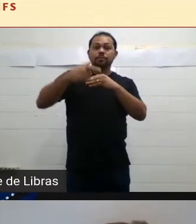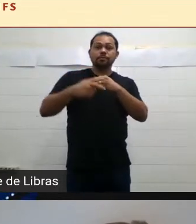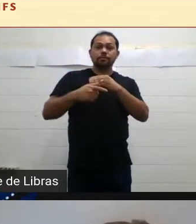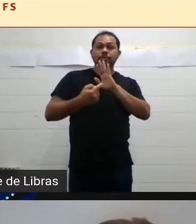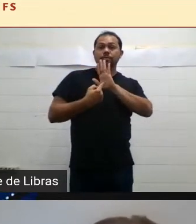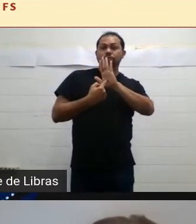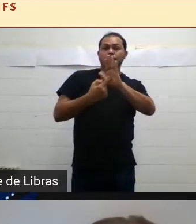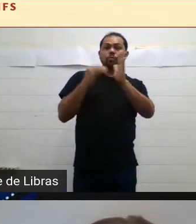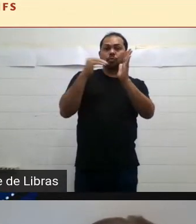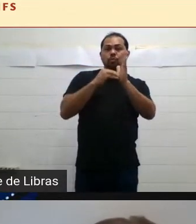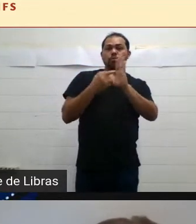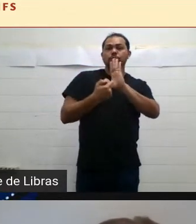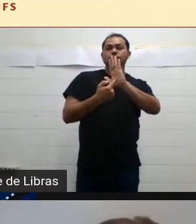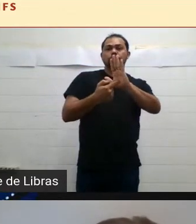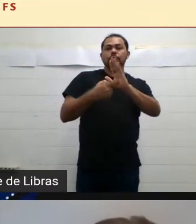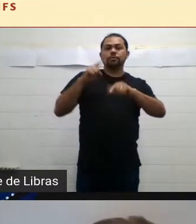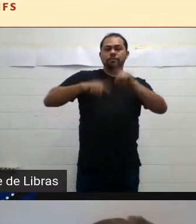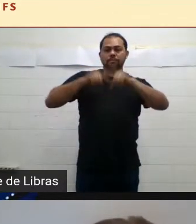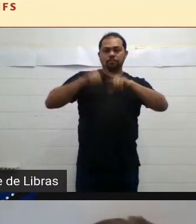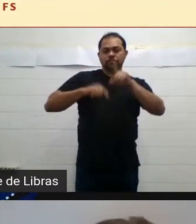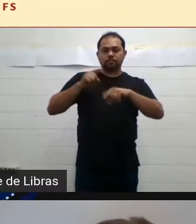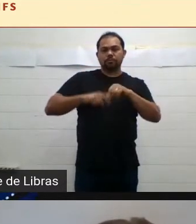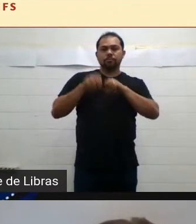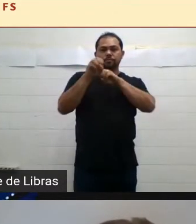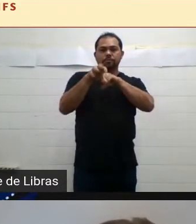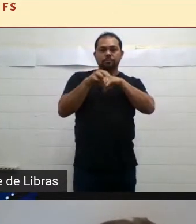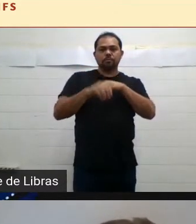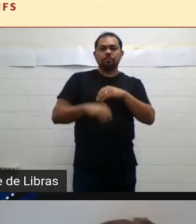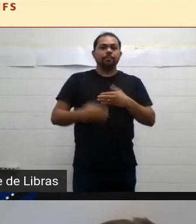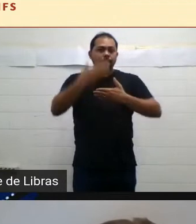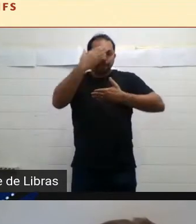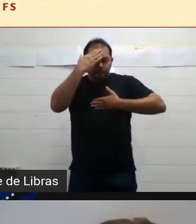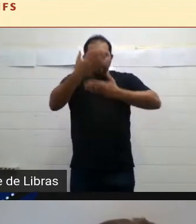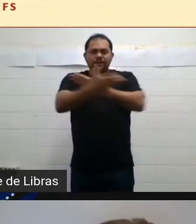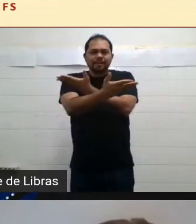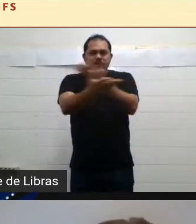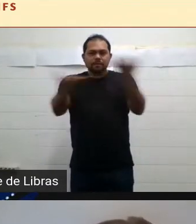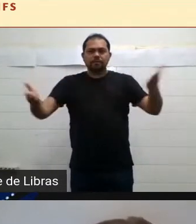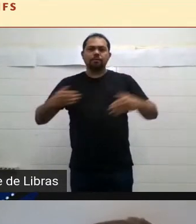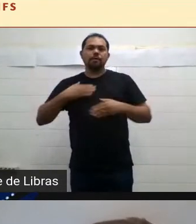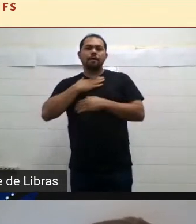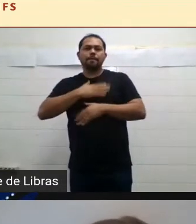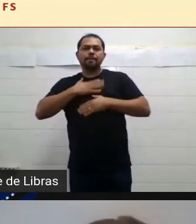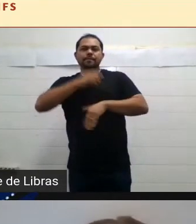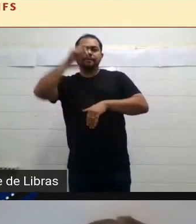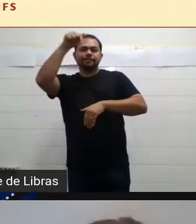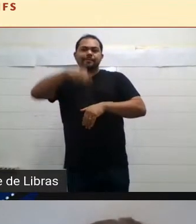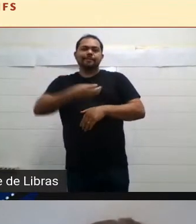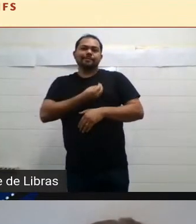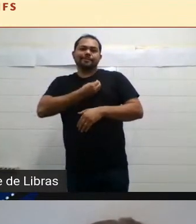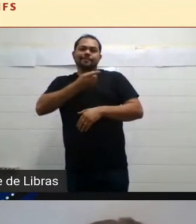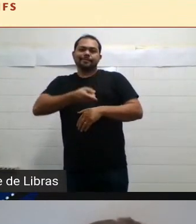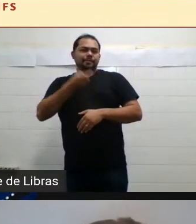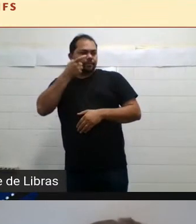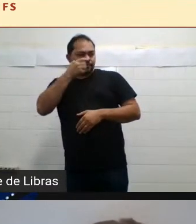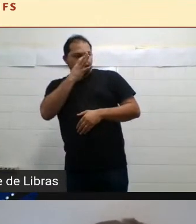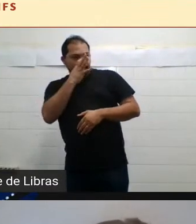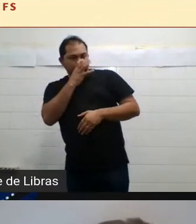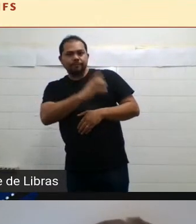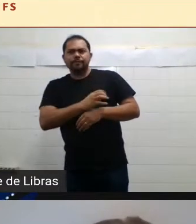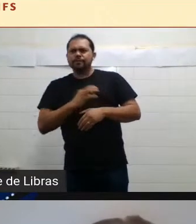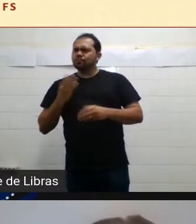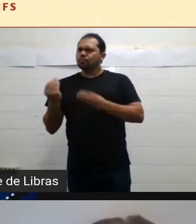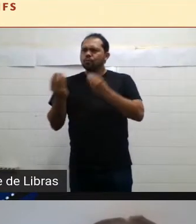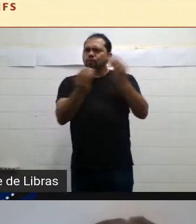de produtos educacionais. Então, muito obrigada a todos. Foi um prazer, né, estar aqui assistindo e vendo tanta gente participando